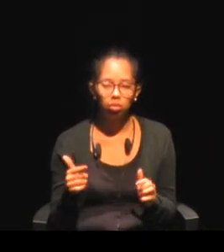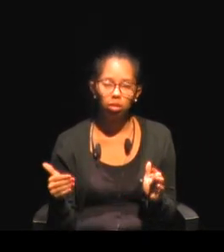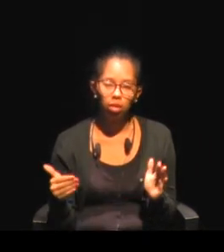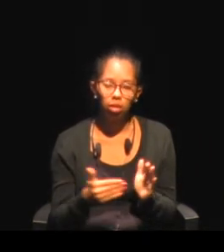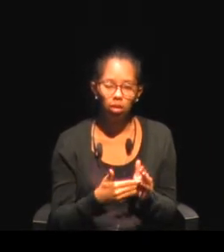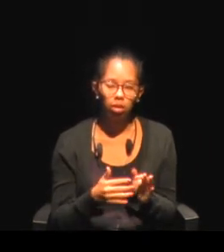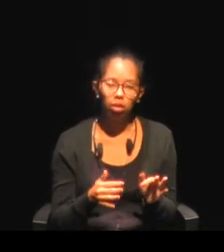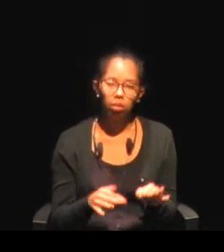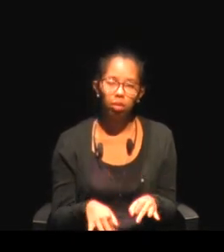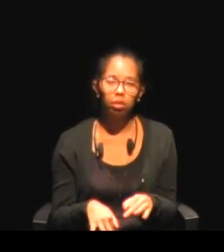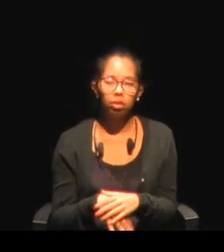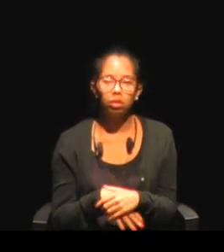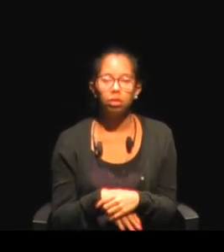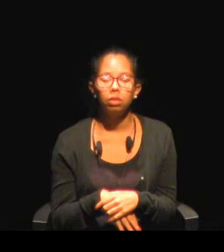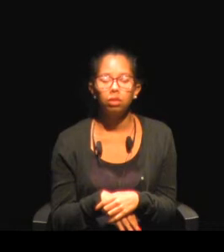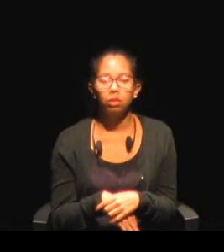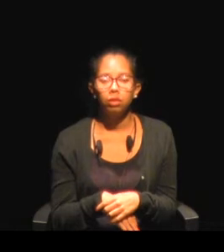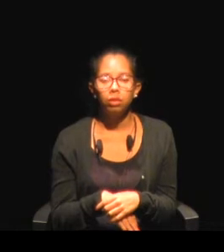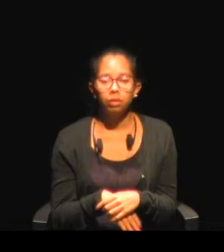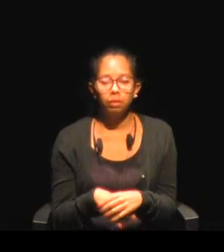sem limites, né?